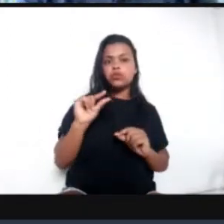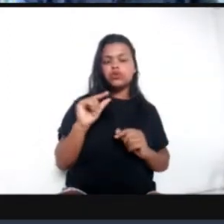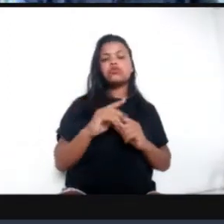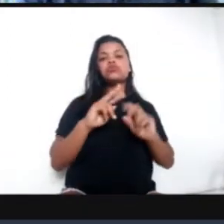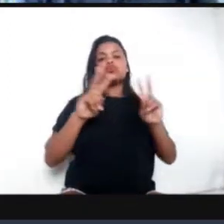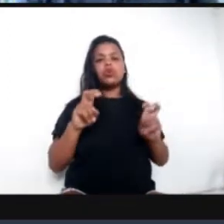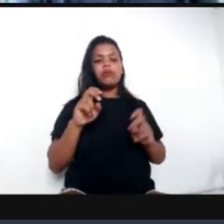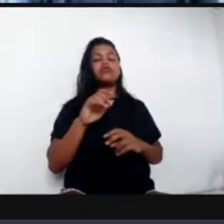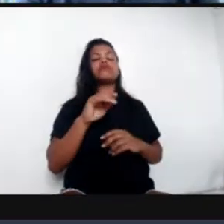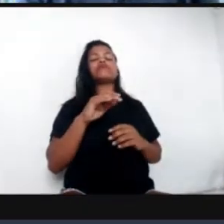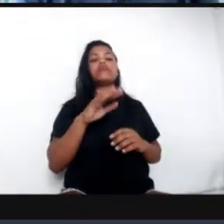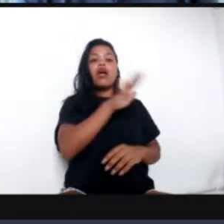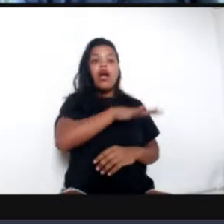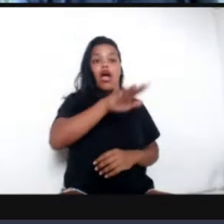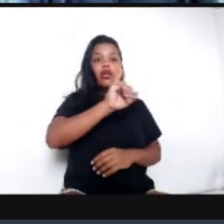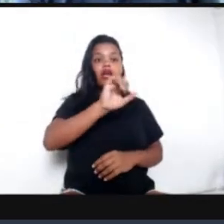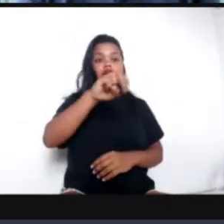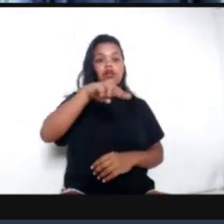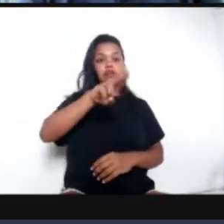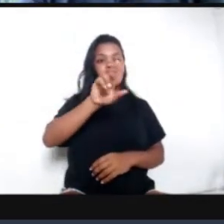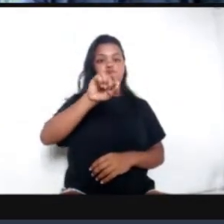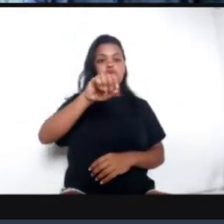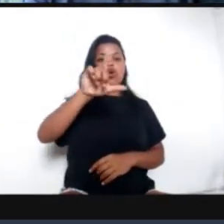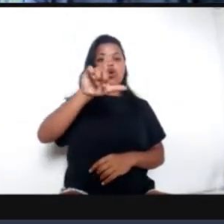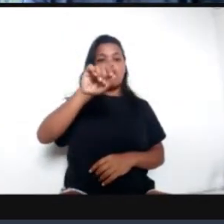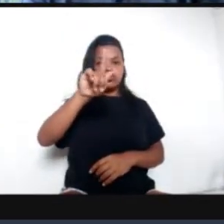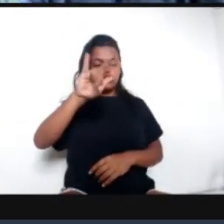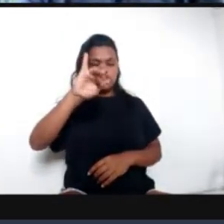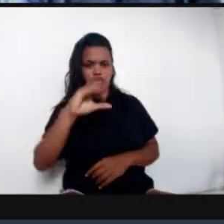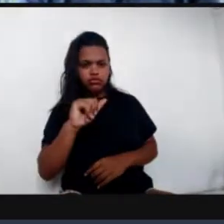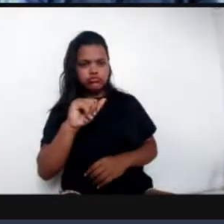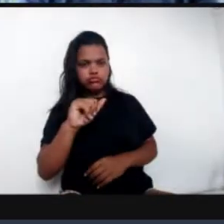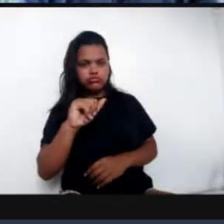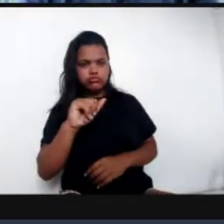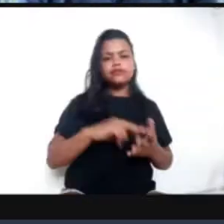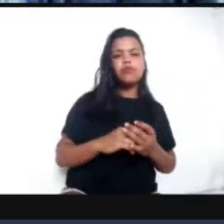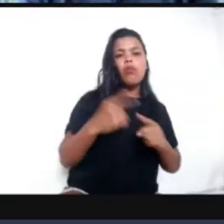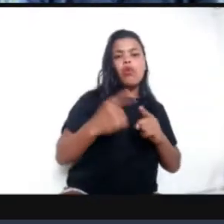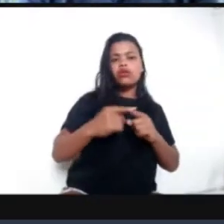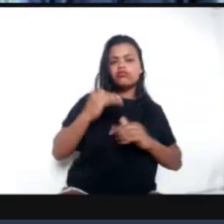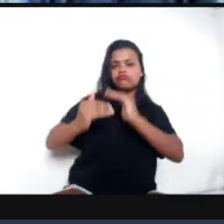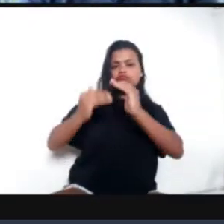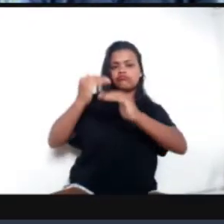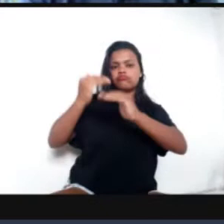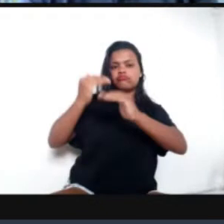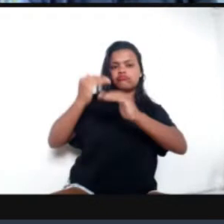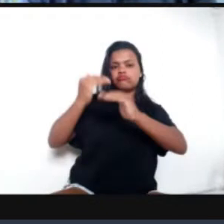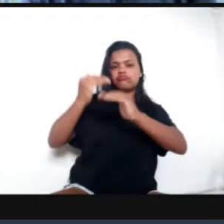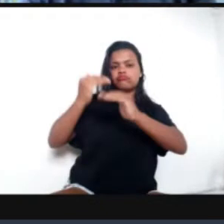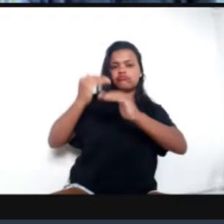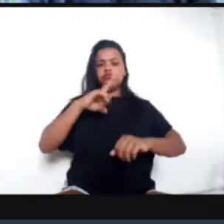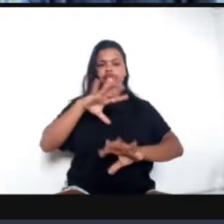imunológica? Porque muito do desenvolvimento da doença que o paciente vai exibir, ele vem de um fundo imunológico, de uma resposta